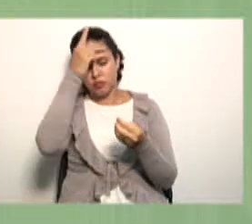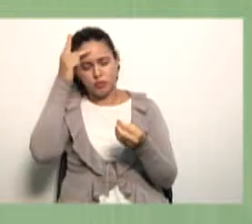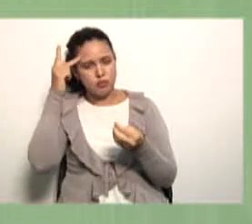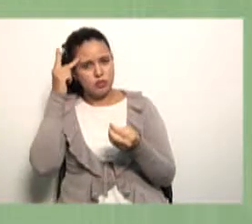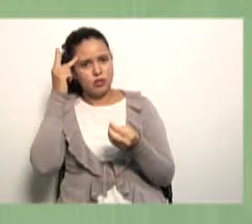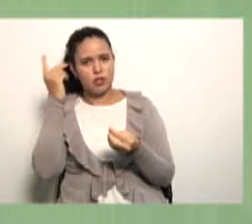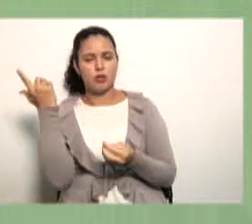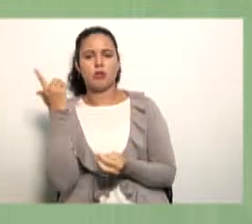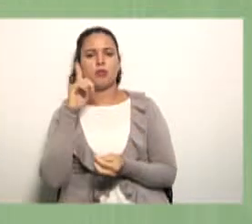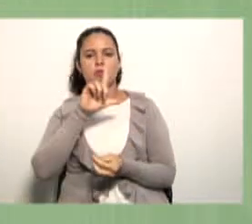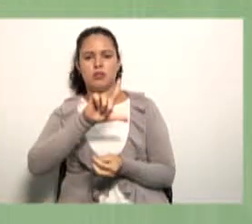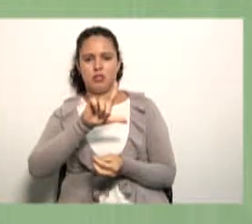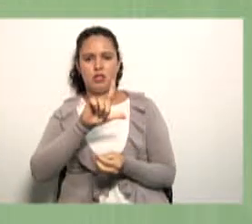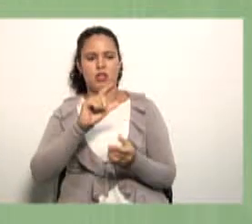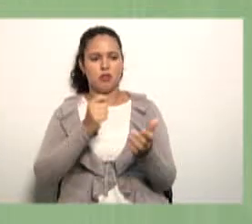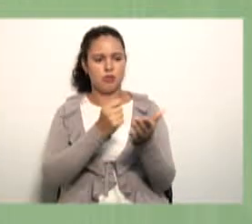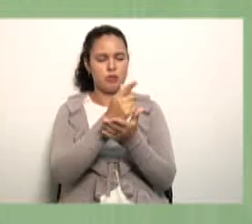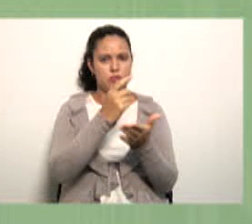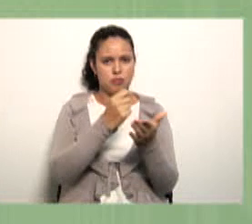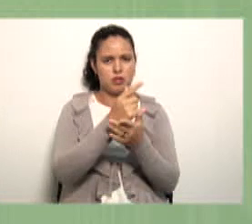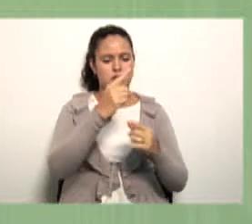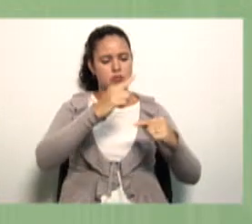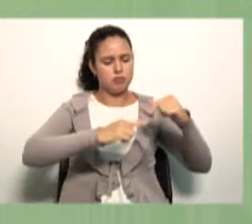podem obter mais coisas.